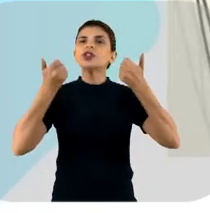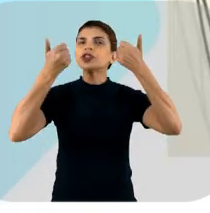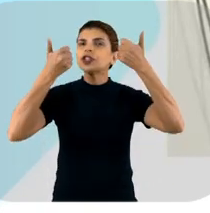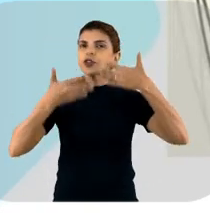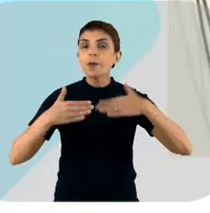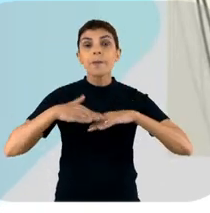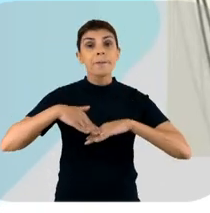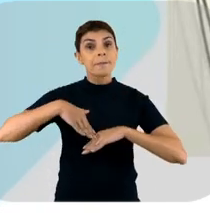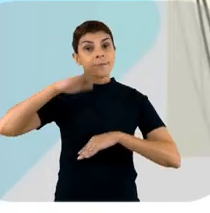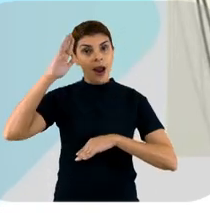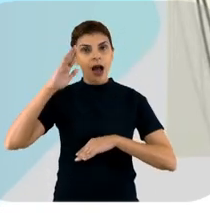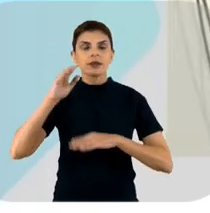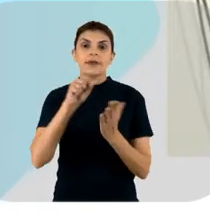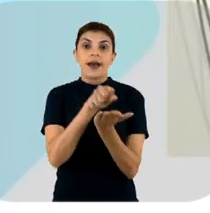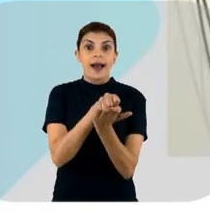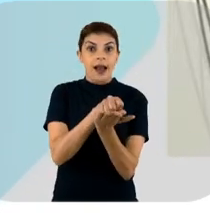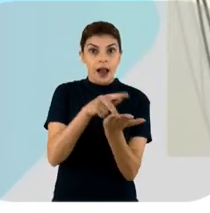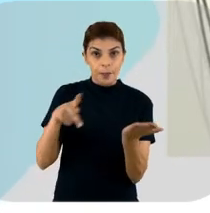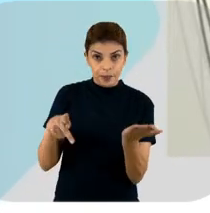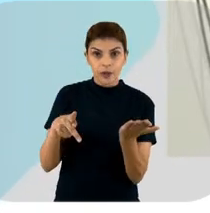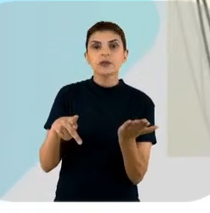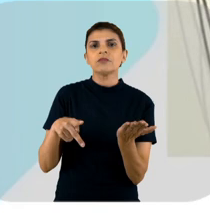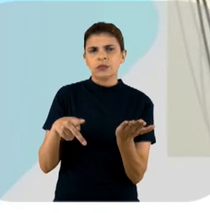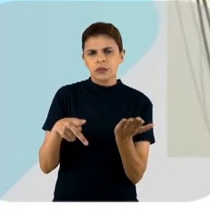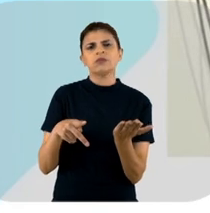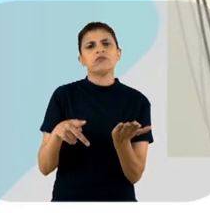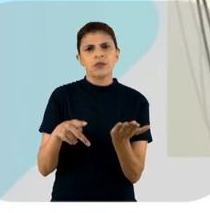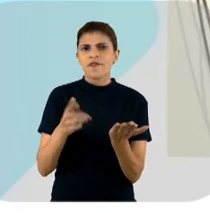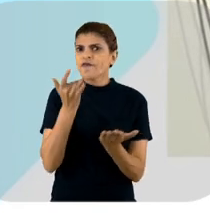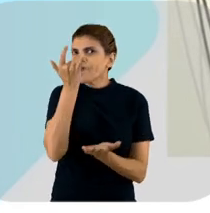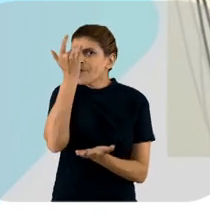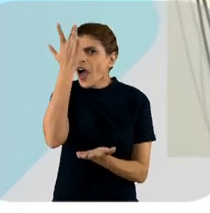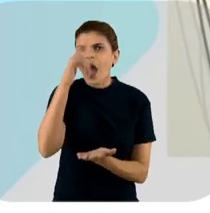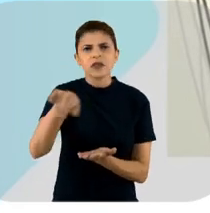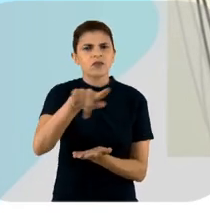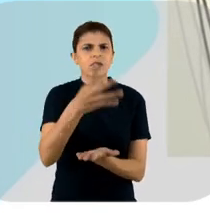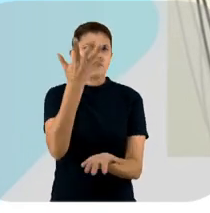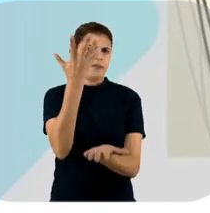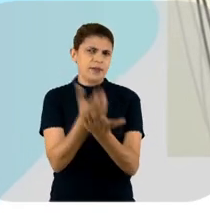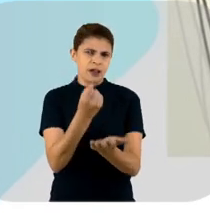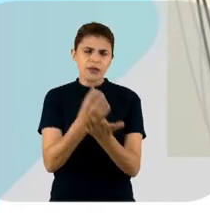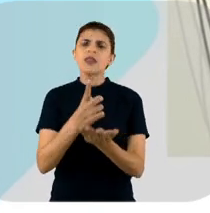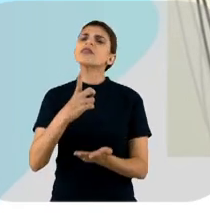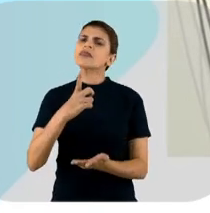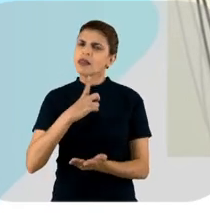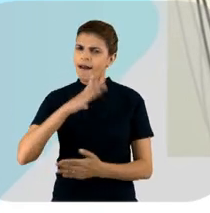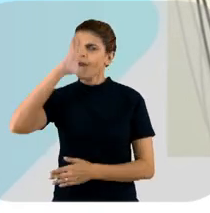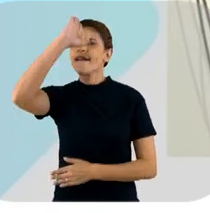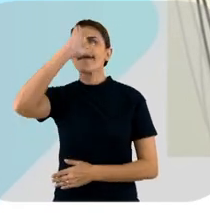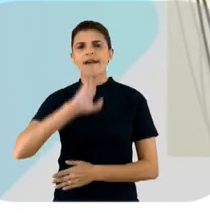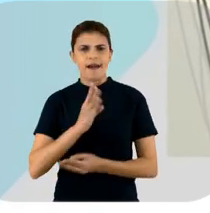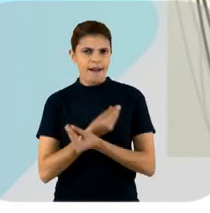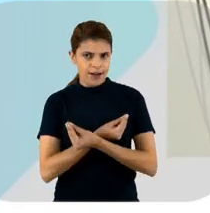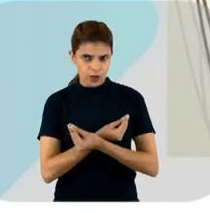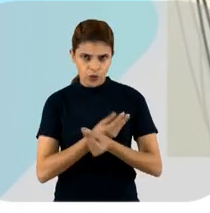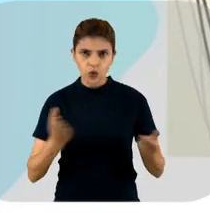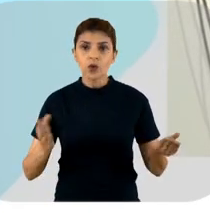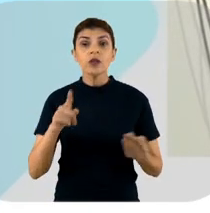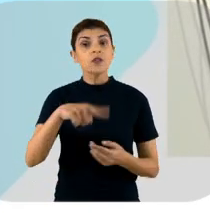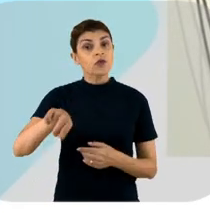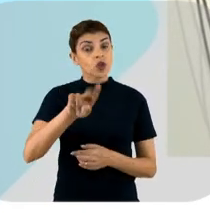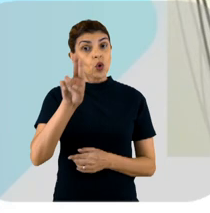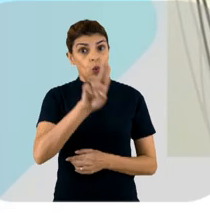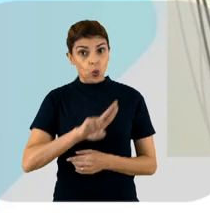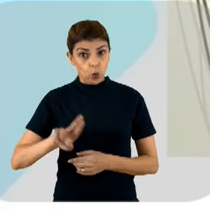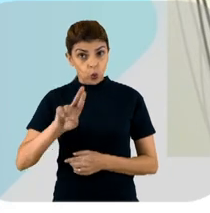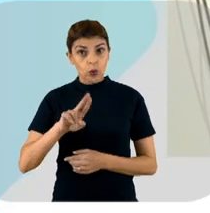agora avançando em alguns aplicativos que são bastante fáceis, eles têm sempre uma versão gratuita.